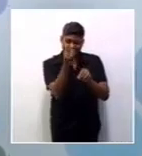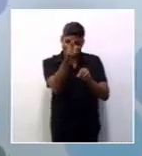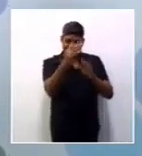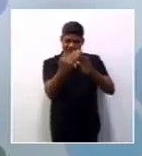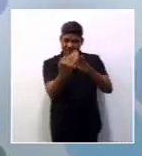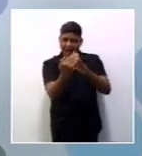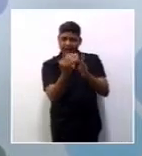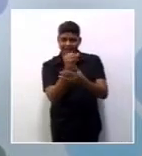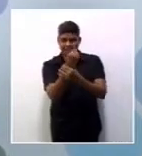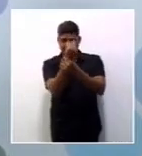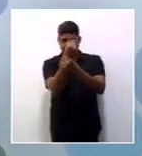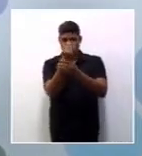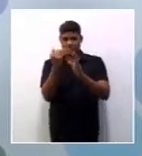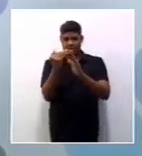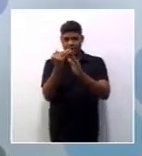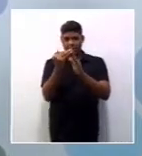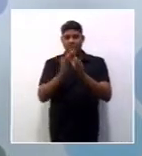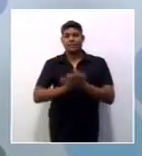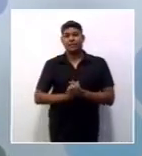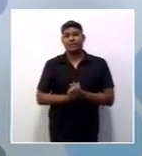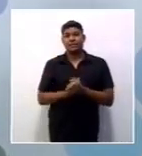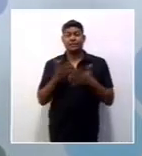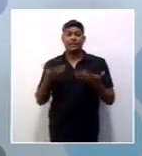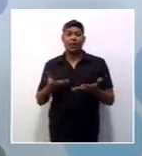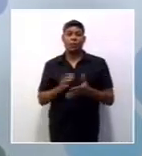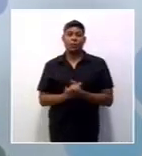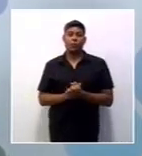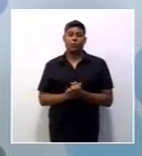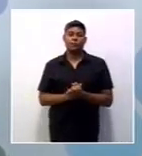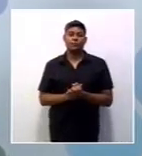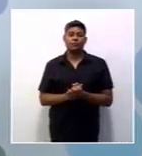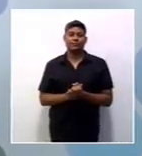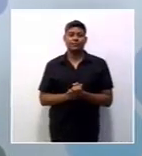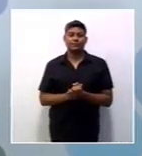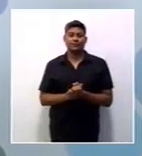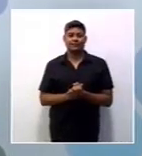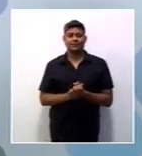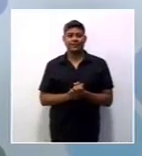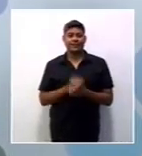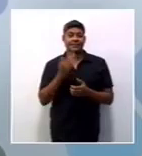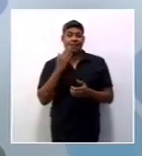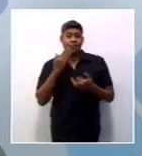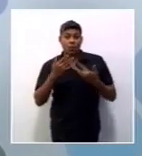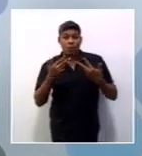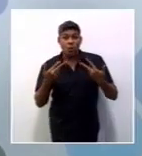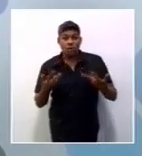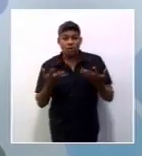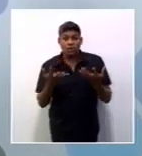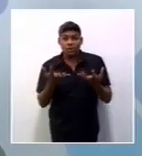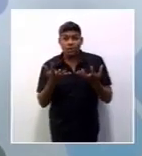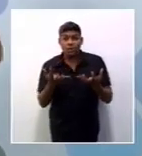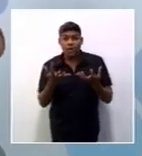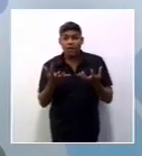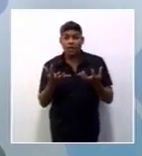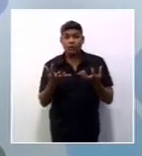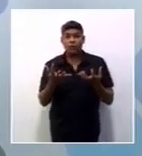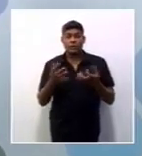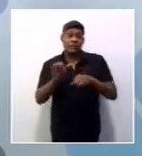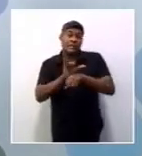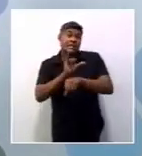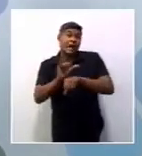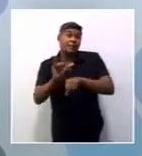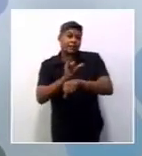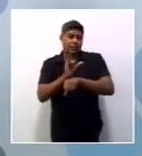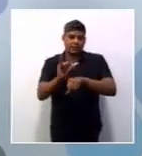né, na segurança do lar de vocês. Então, assim, uma coisa que eu quero fazer uma dinâmica com